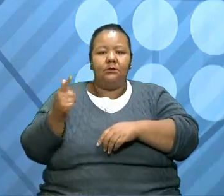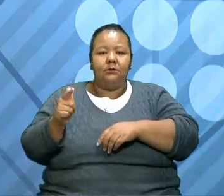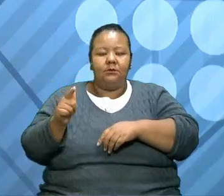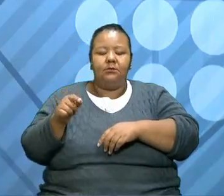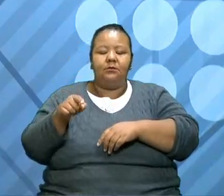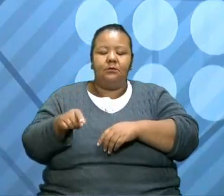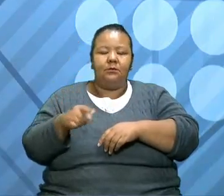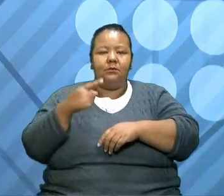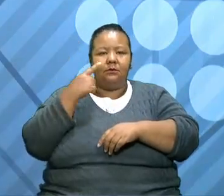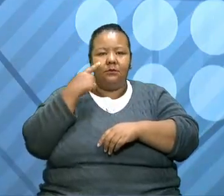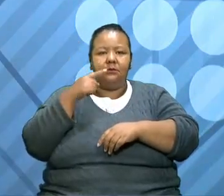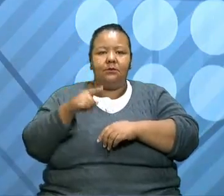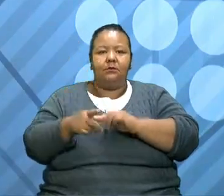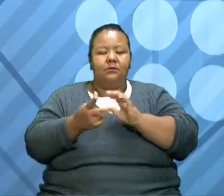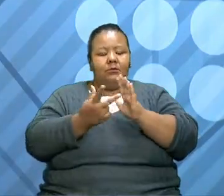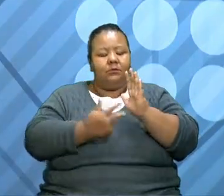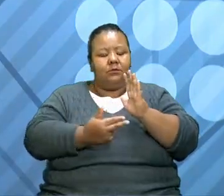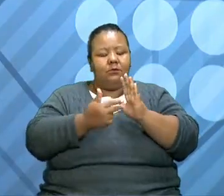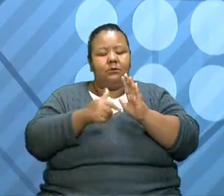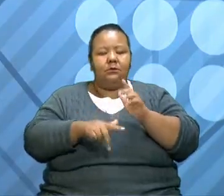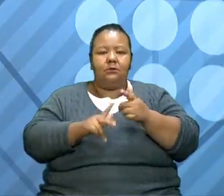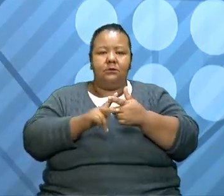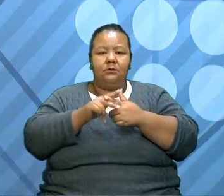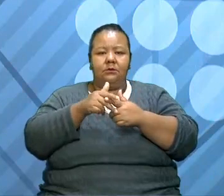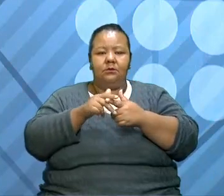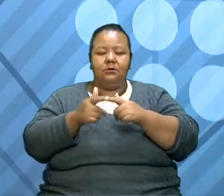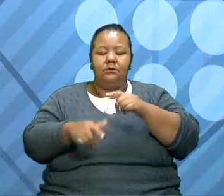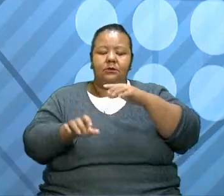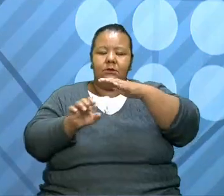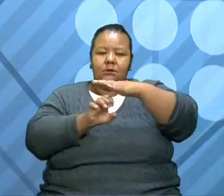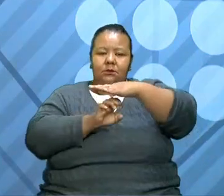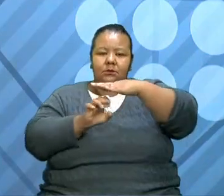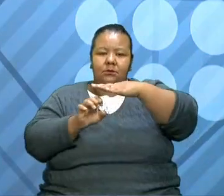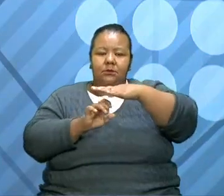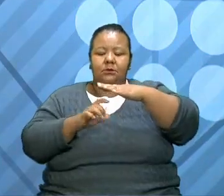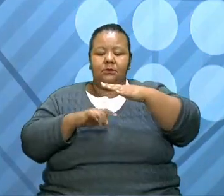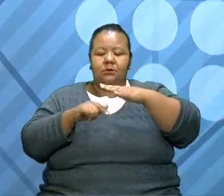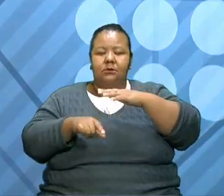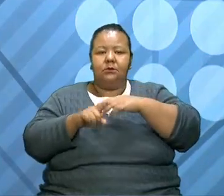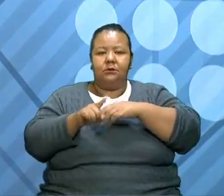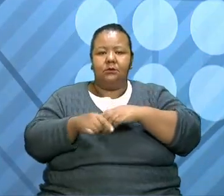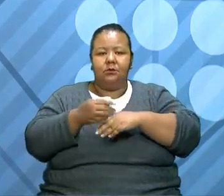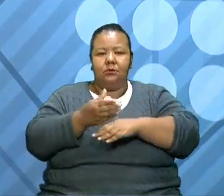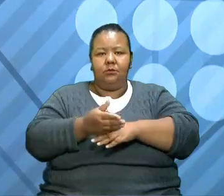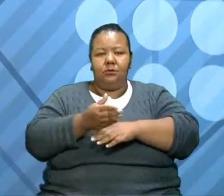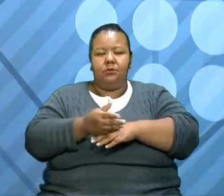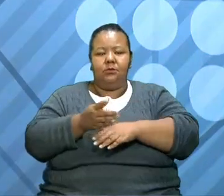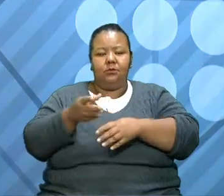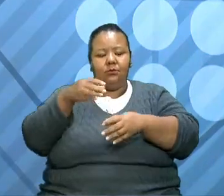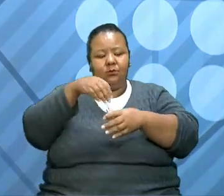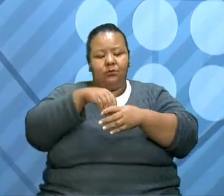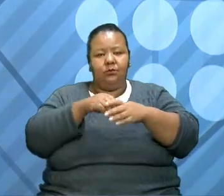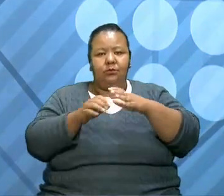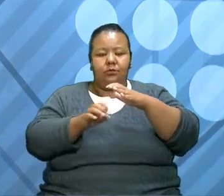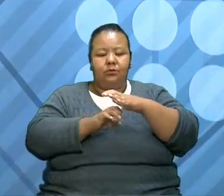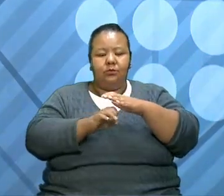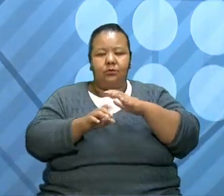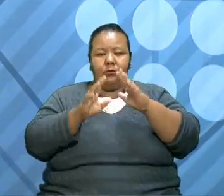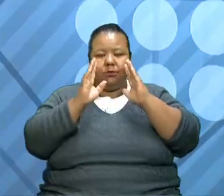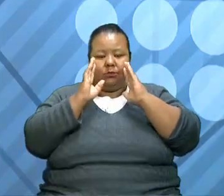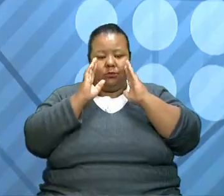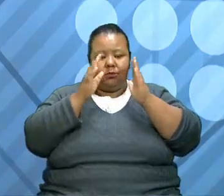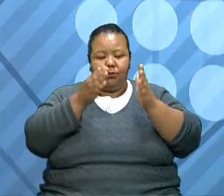ele que você vai desenhar essa configuração da empresa. O que nós temos? Nós temos a função dentro de uma empresa